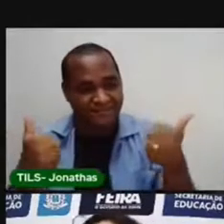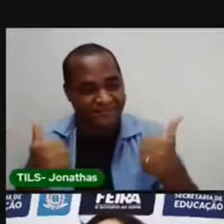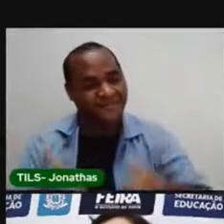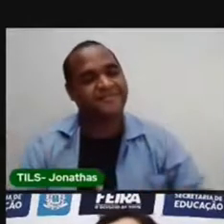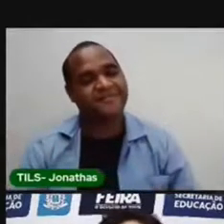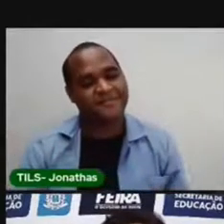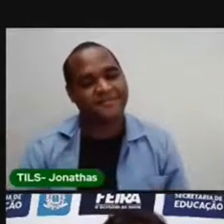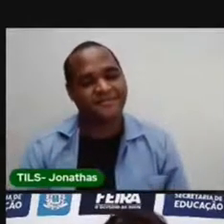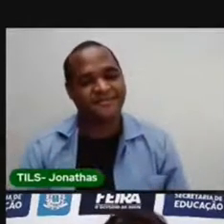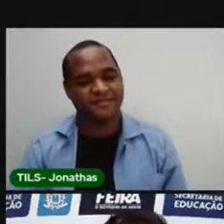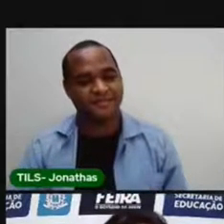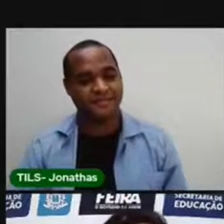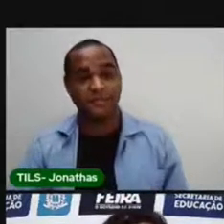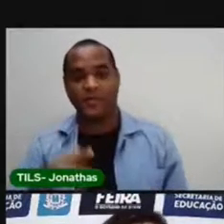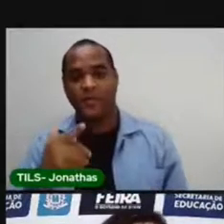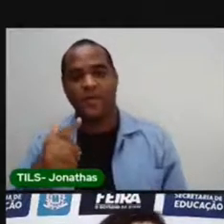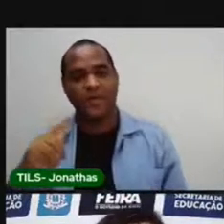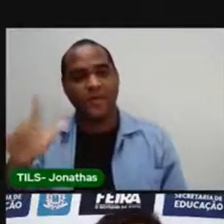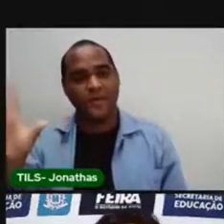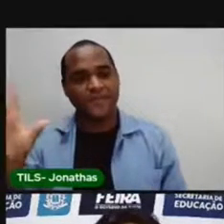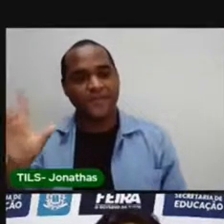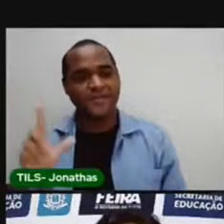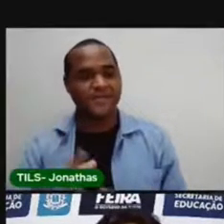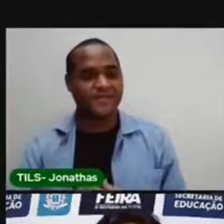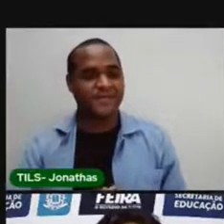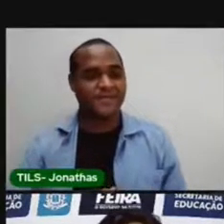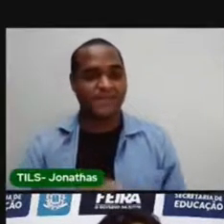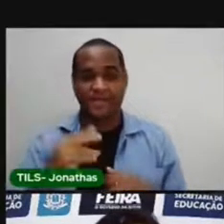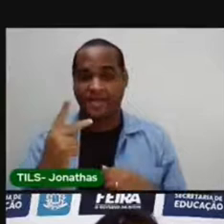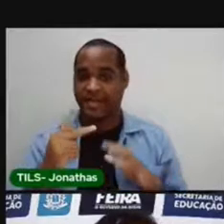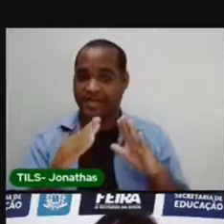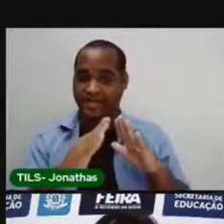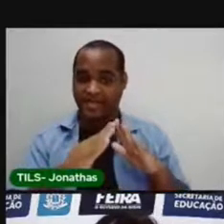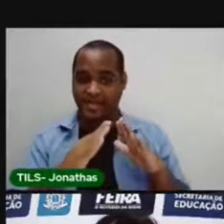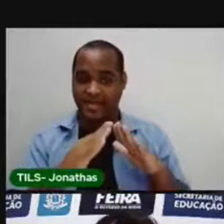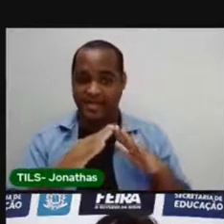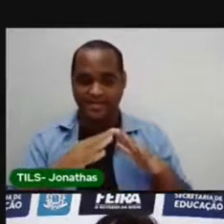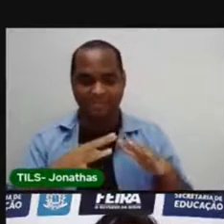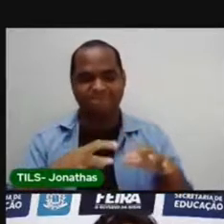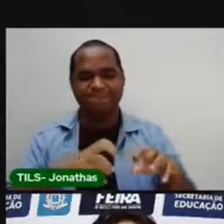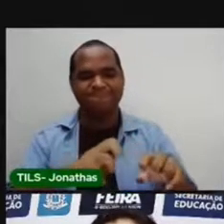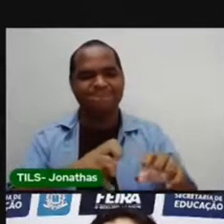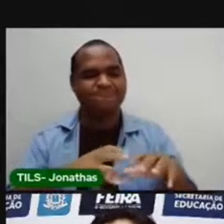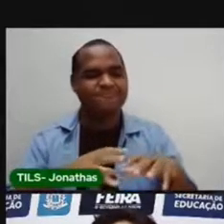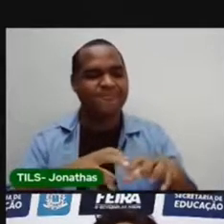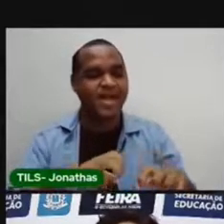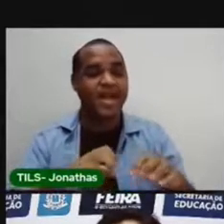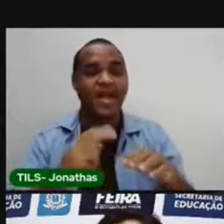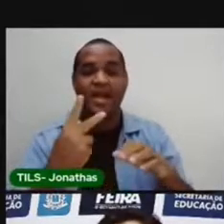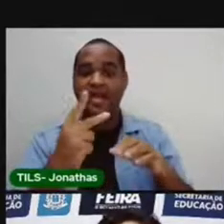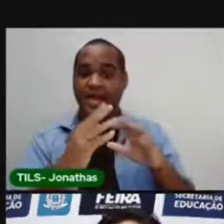bem. Próximo versinho. Essa casa é de cimento. Quem mora nela é